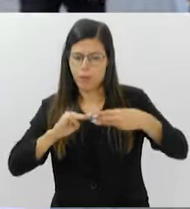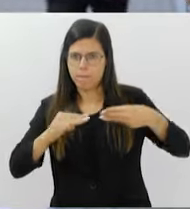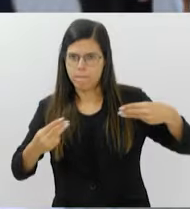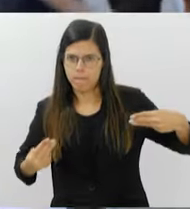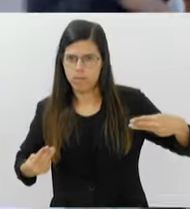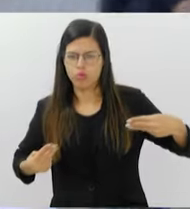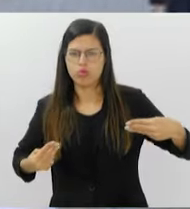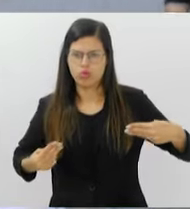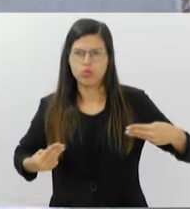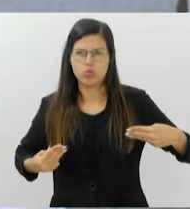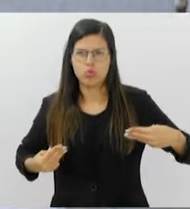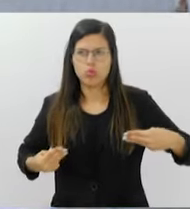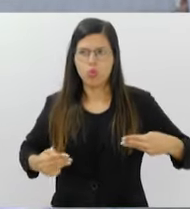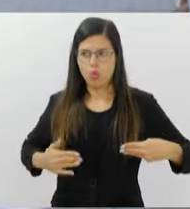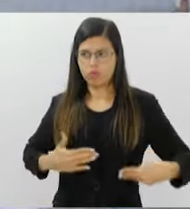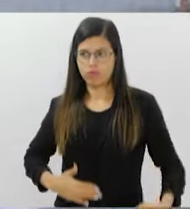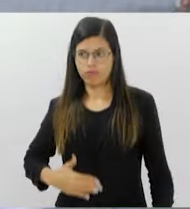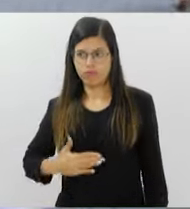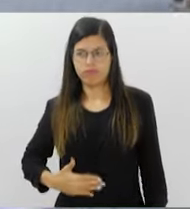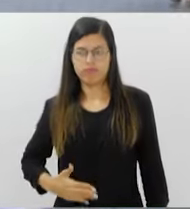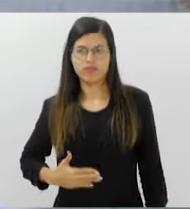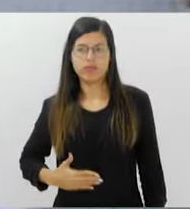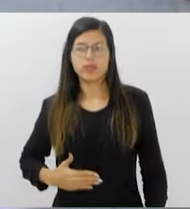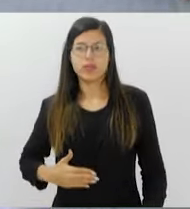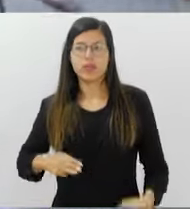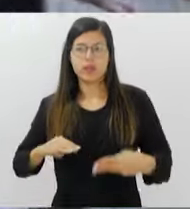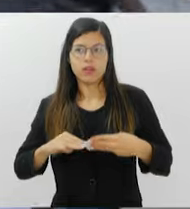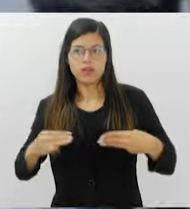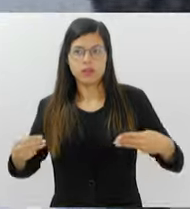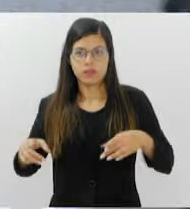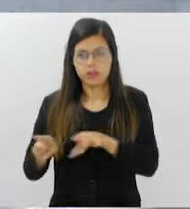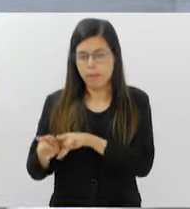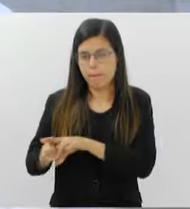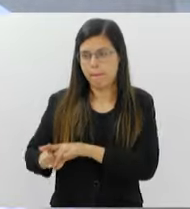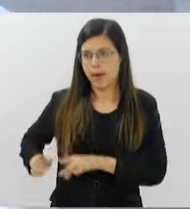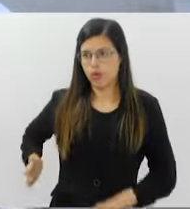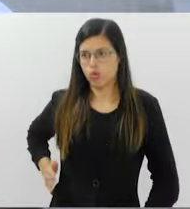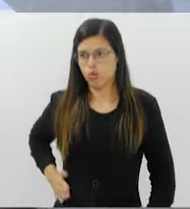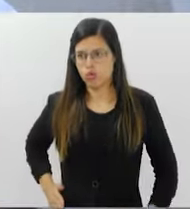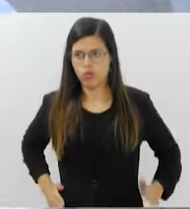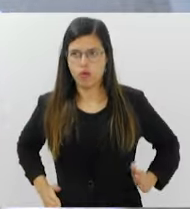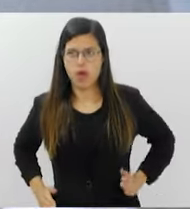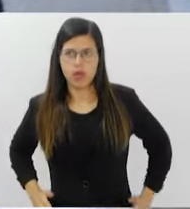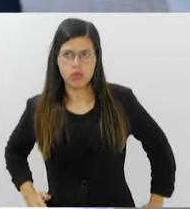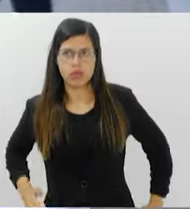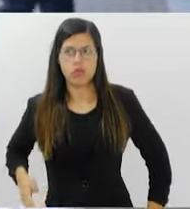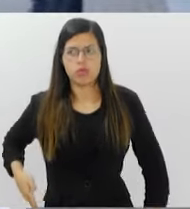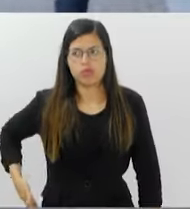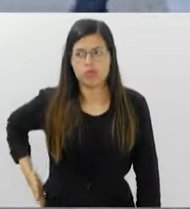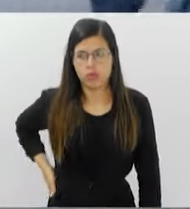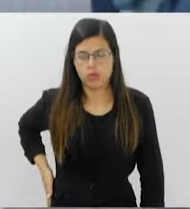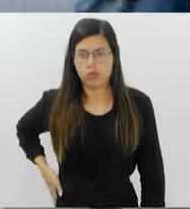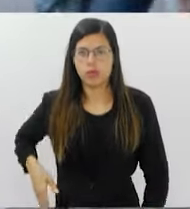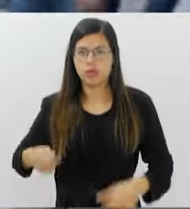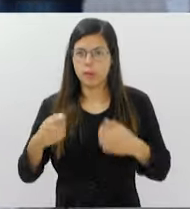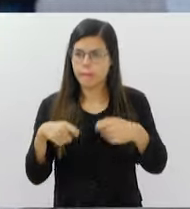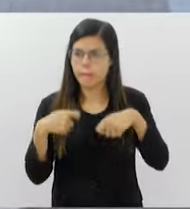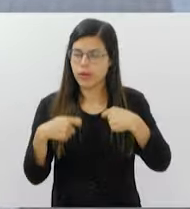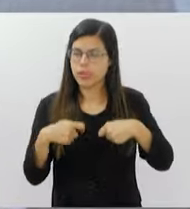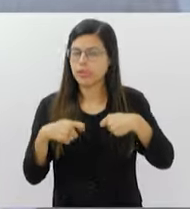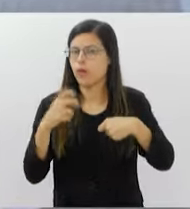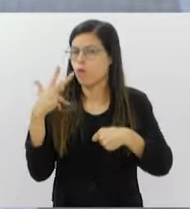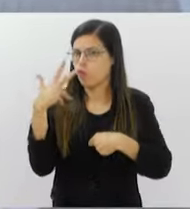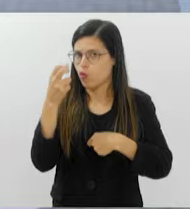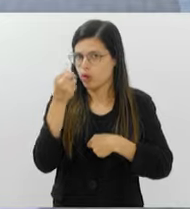abdominal na parte da frente, o fortalecimento da musculatura abdominal na parte lateral e no dorso das costas também, além de alongamentos na parte de